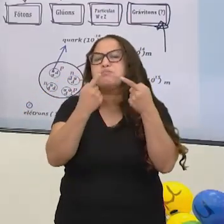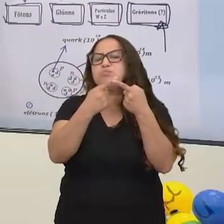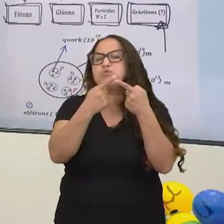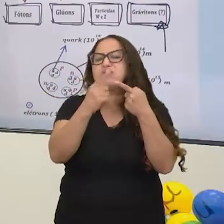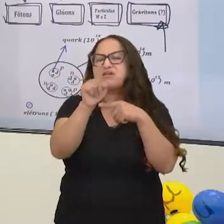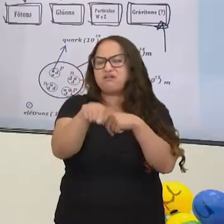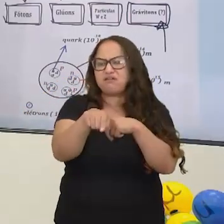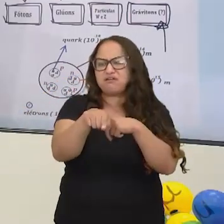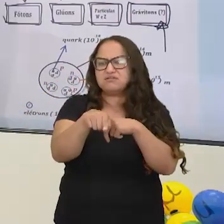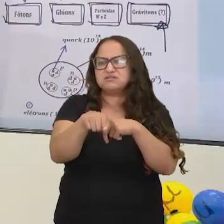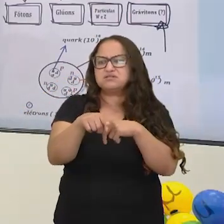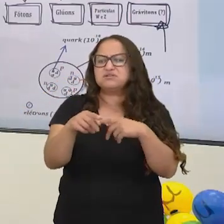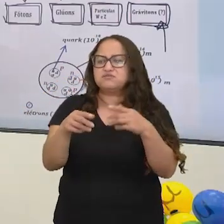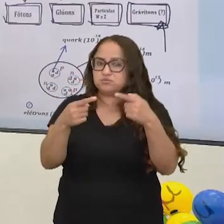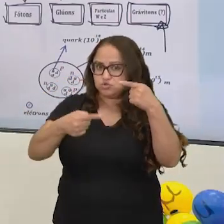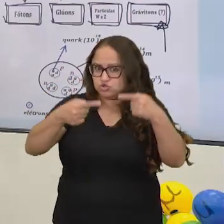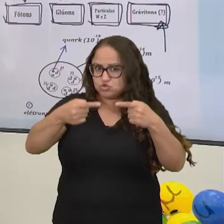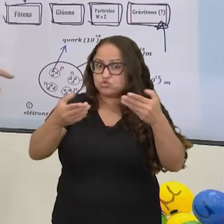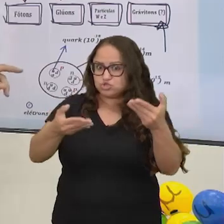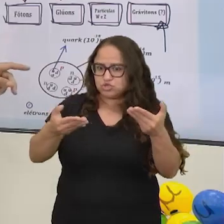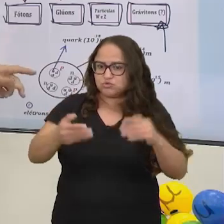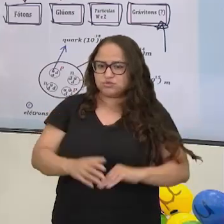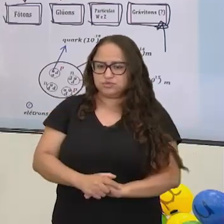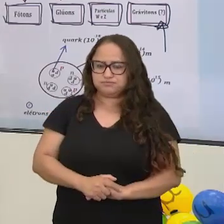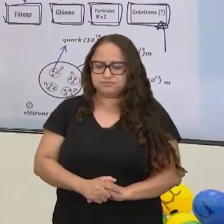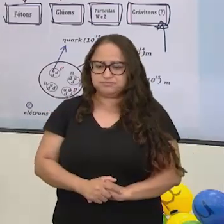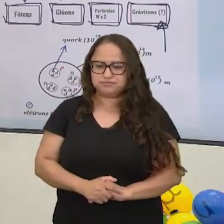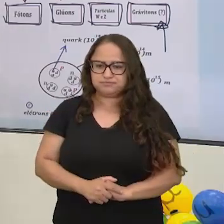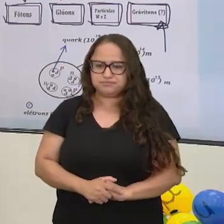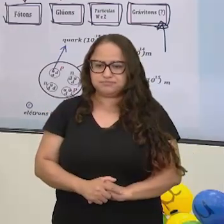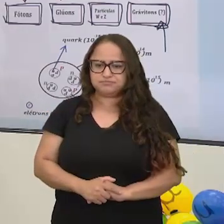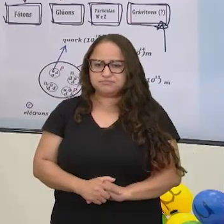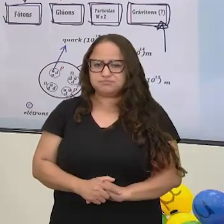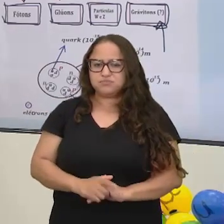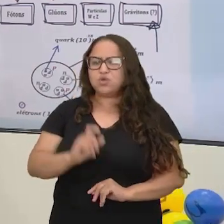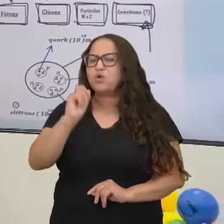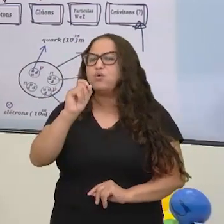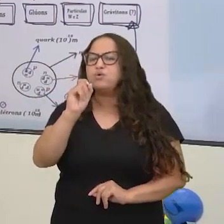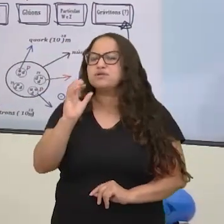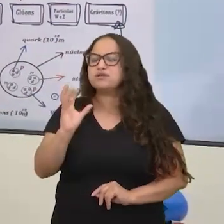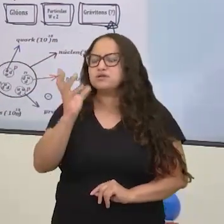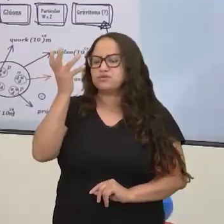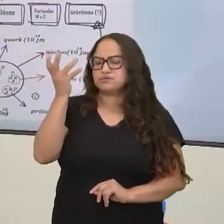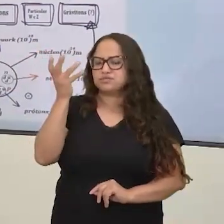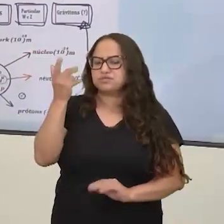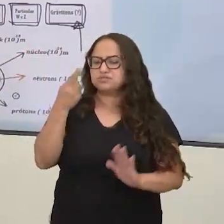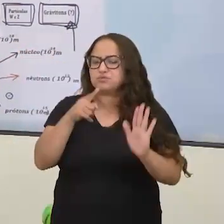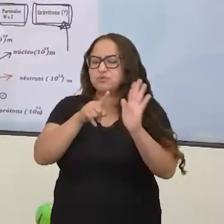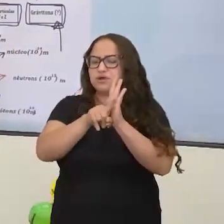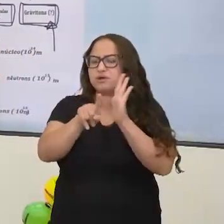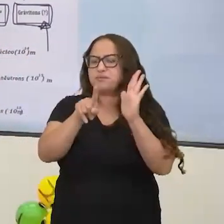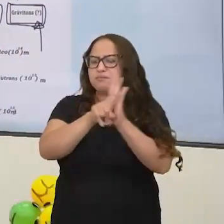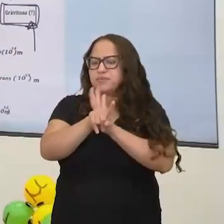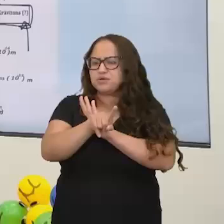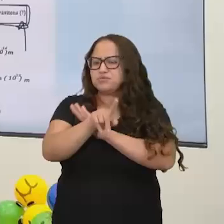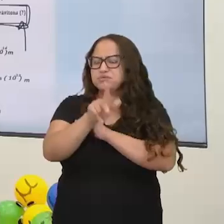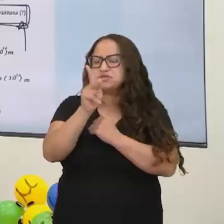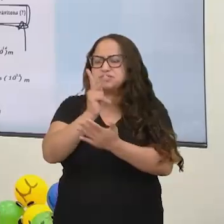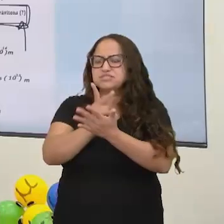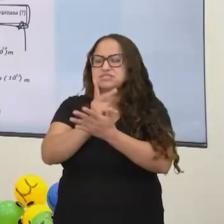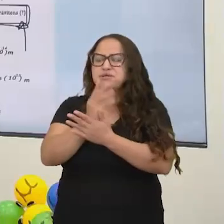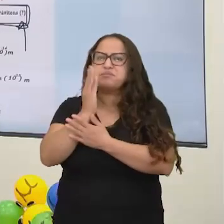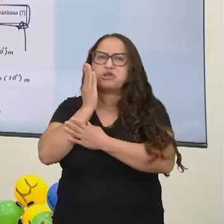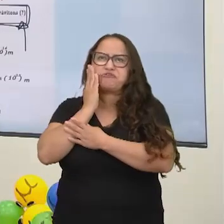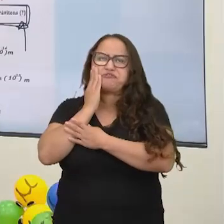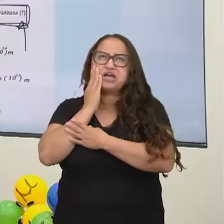vai discutir isso aí daqui a pouco. Certo? E aí você sabe o que acontece? Uma pergunta que sempre se fez, né,